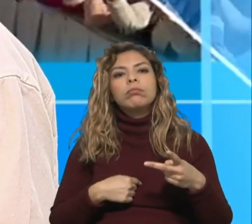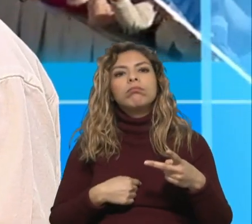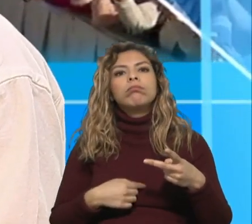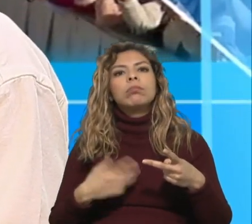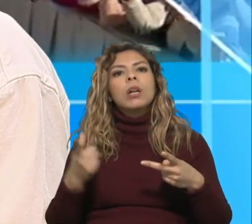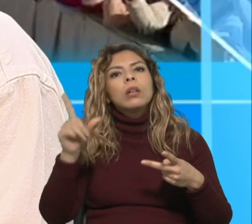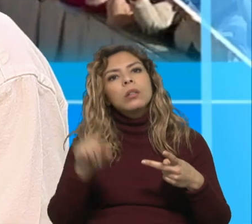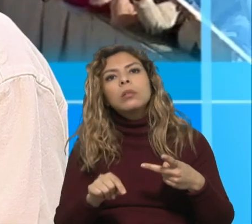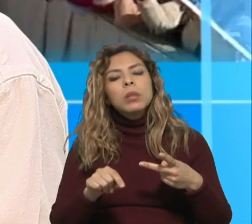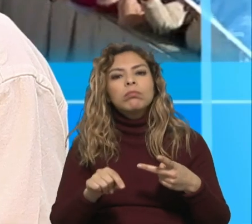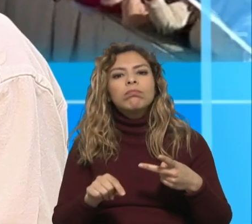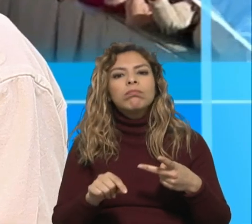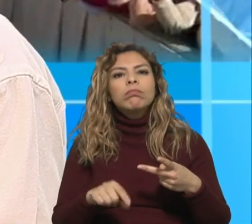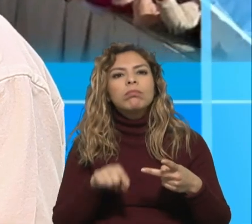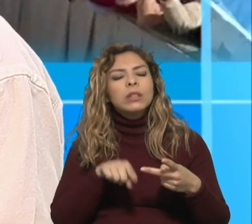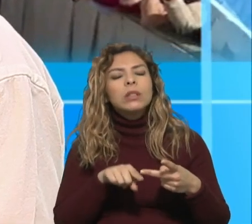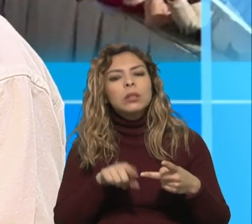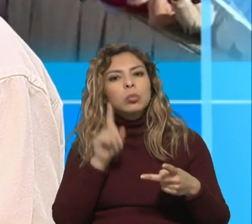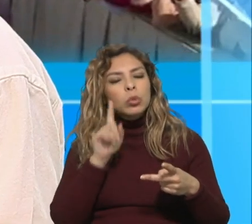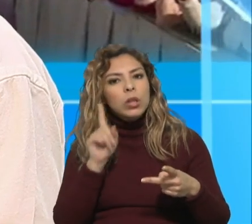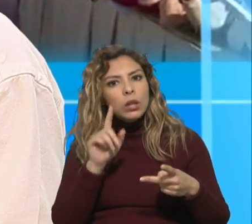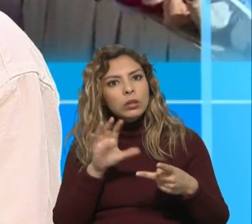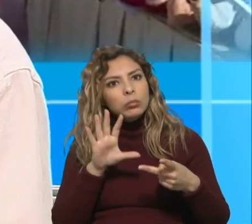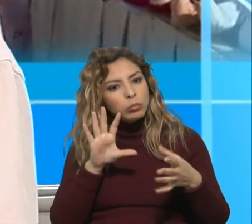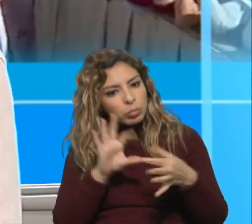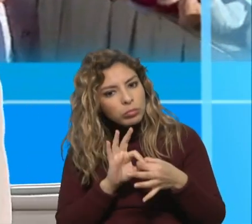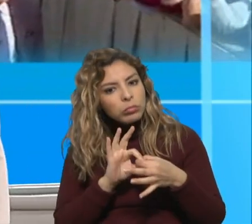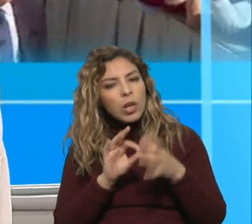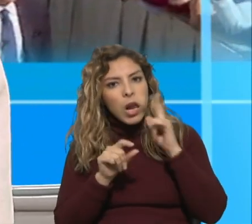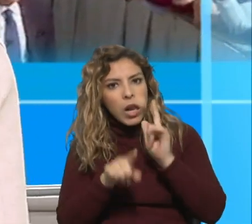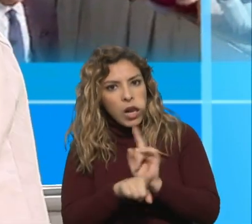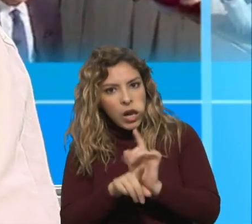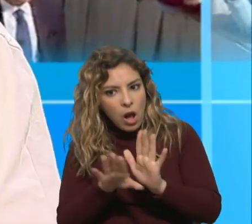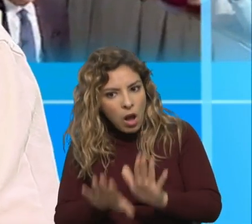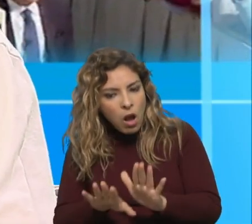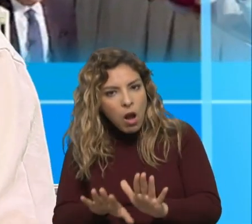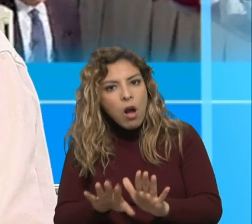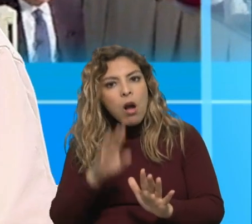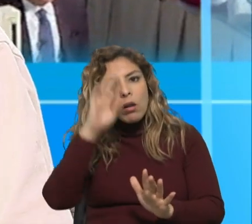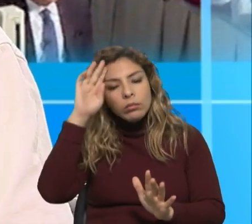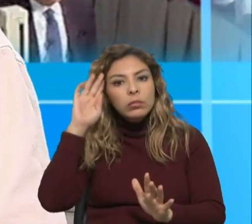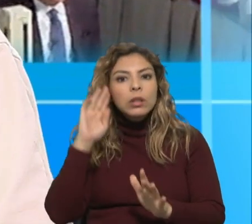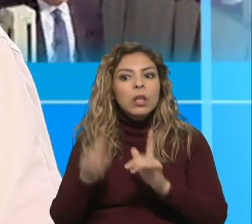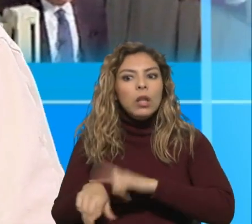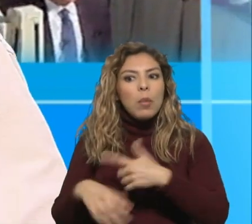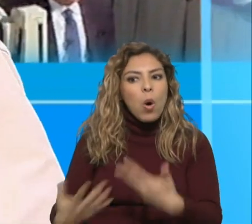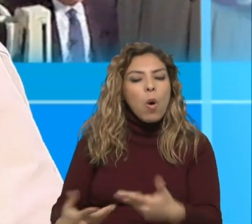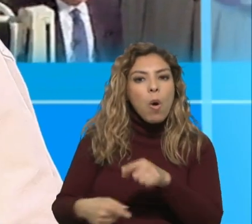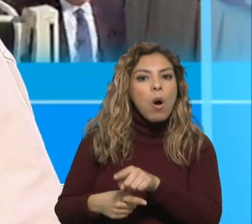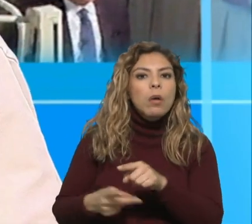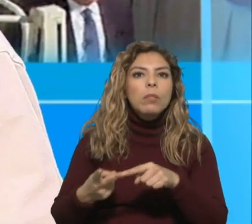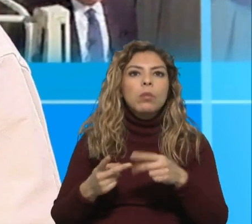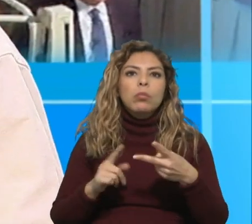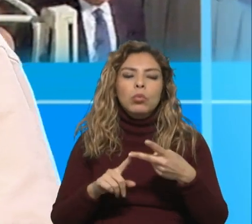Vamos abordar a importância do saber permanecer nesta era em que também temos tudo muito